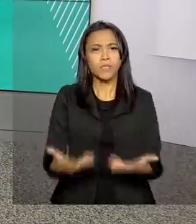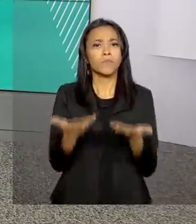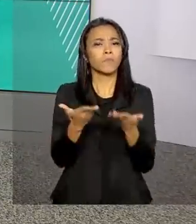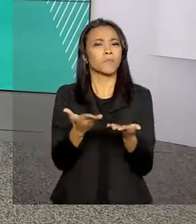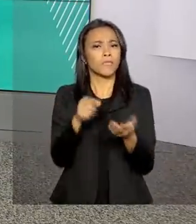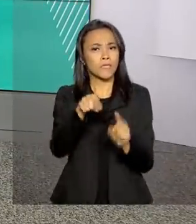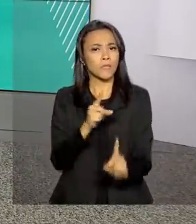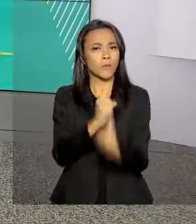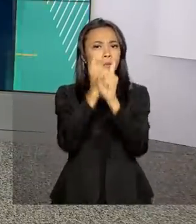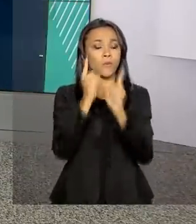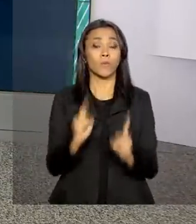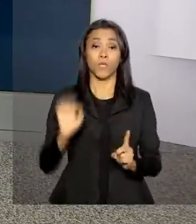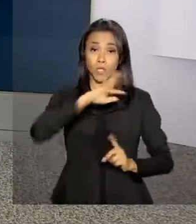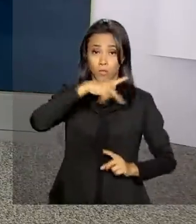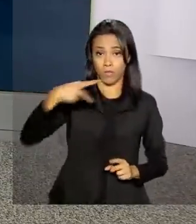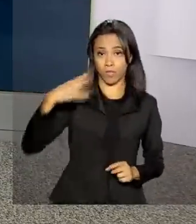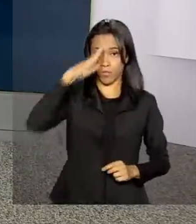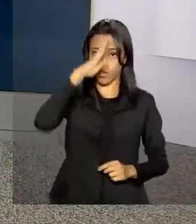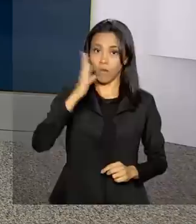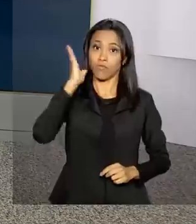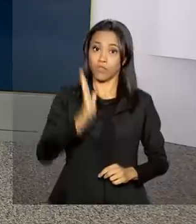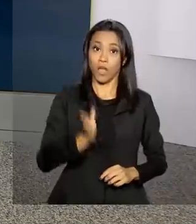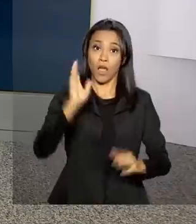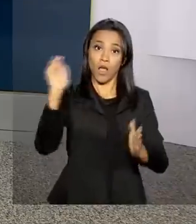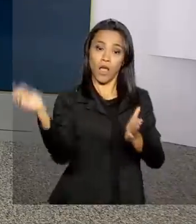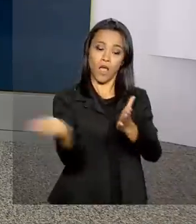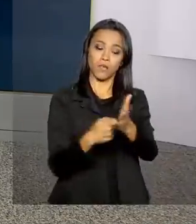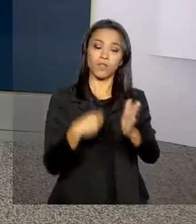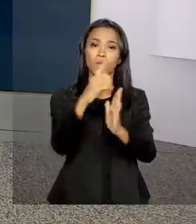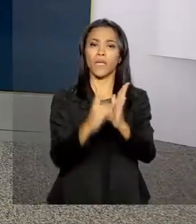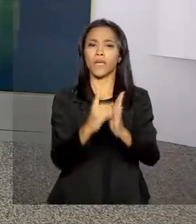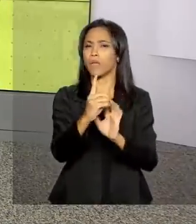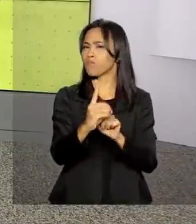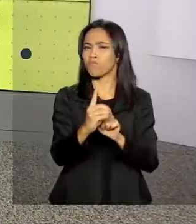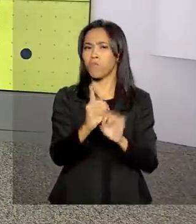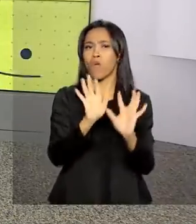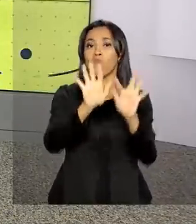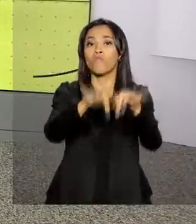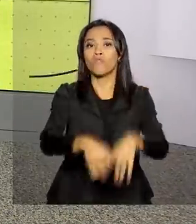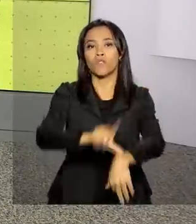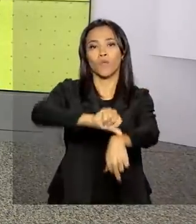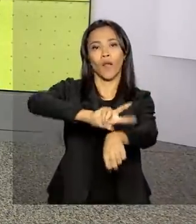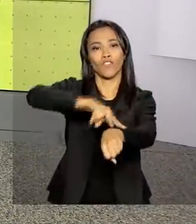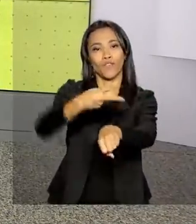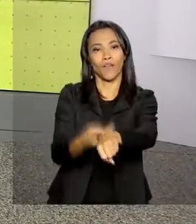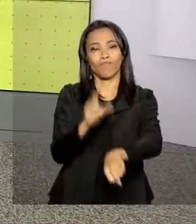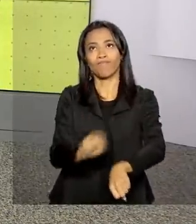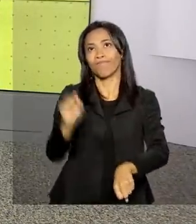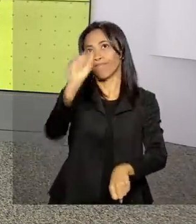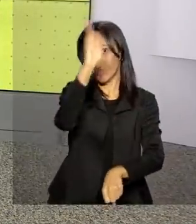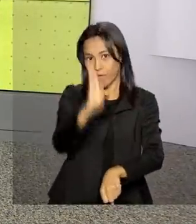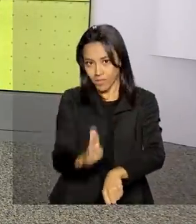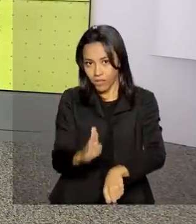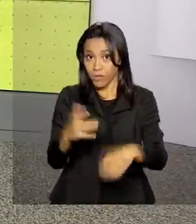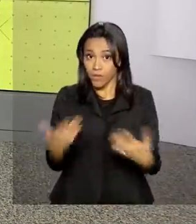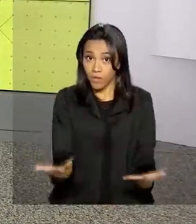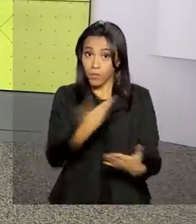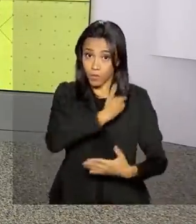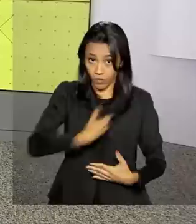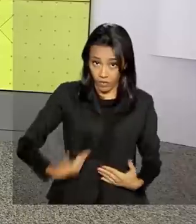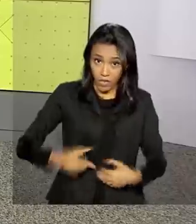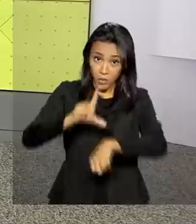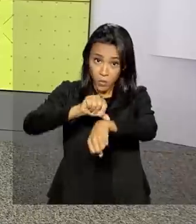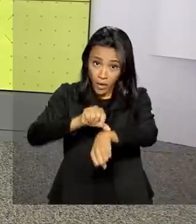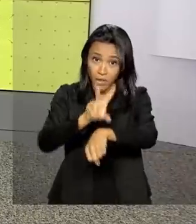jair bolsonaro assinou decreto do fim do horário de verão em todo o país para o governo o